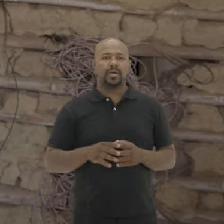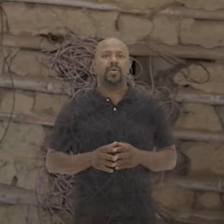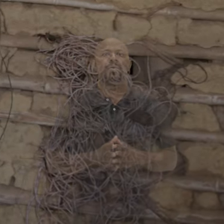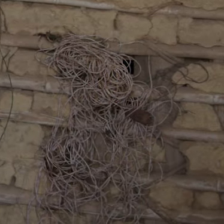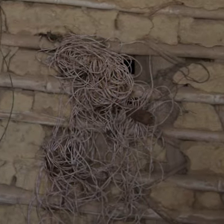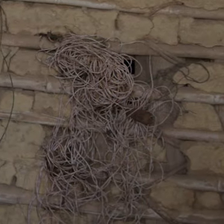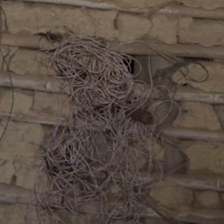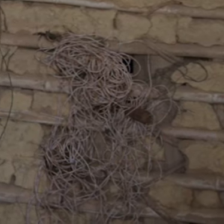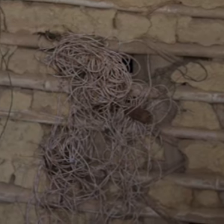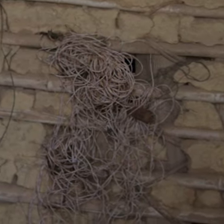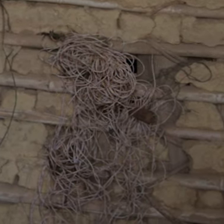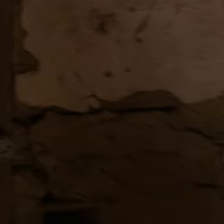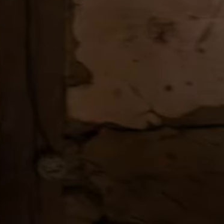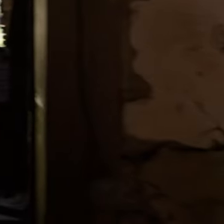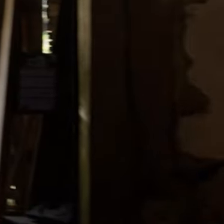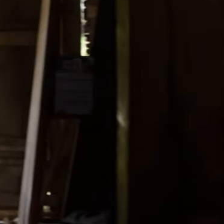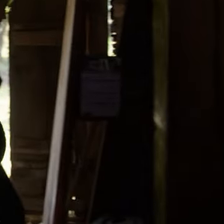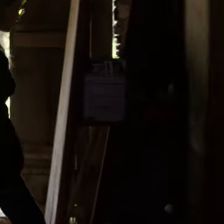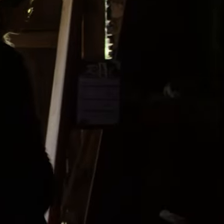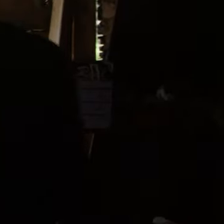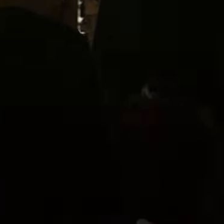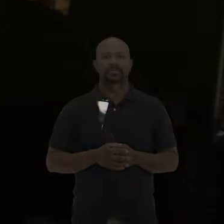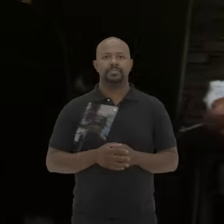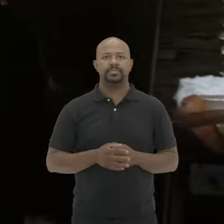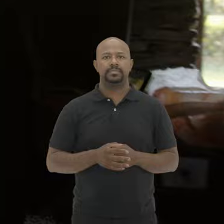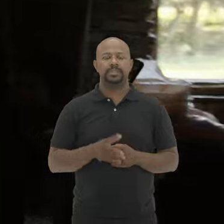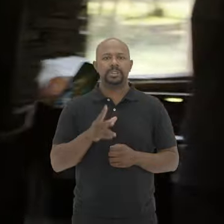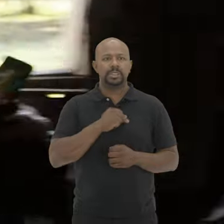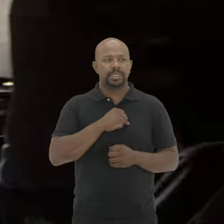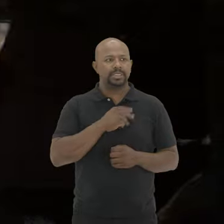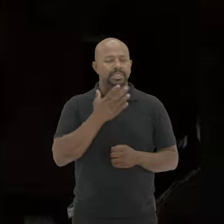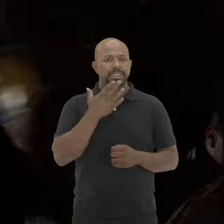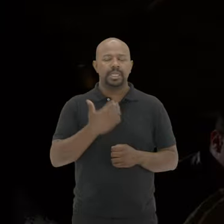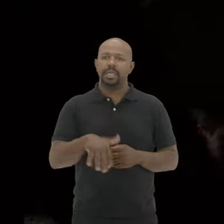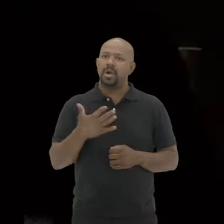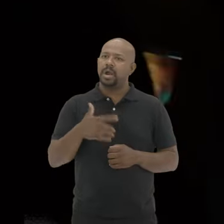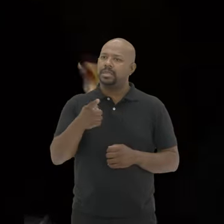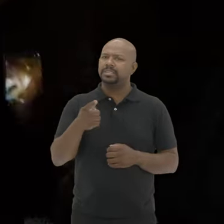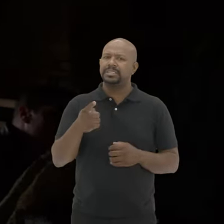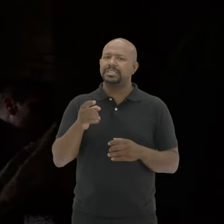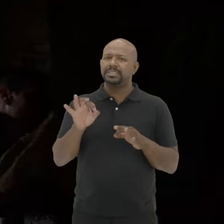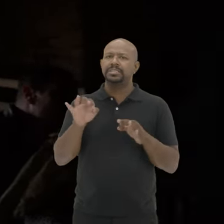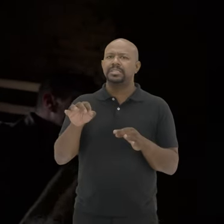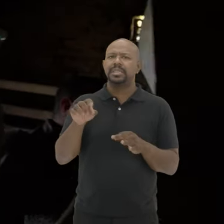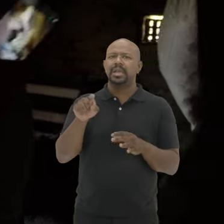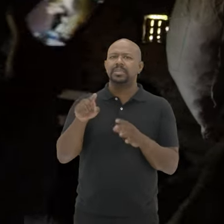Daniel Tira uma foto da parede de Barros eles observam os detalhes com as lanternas dos celulares